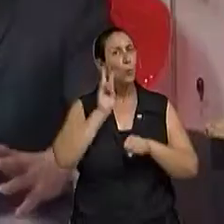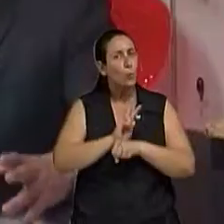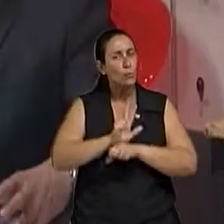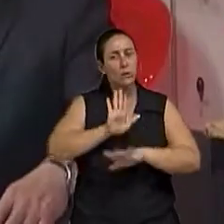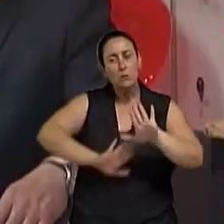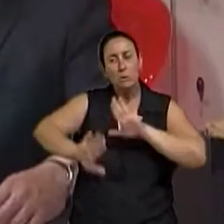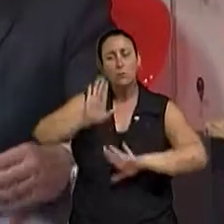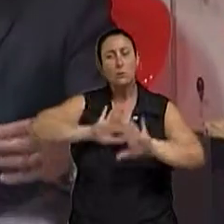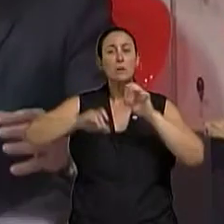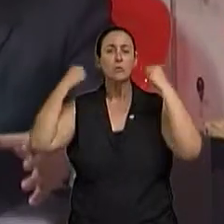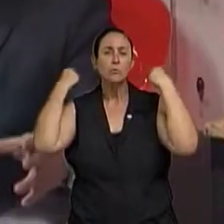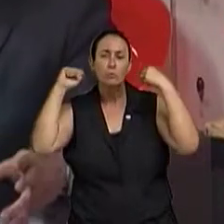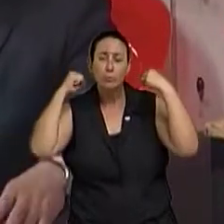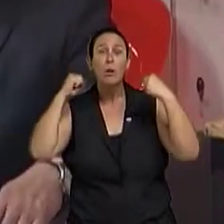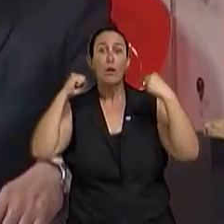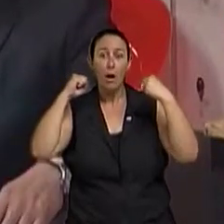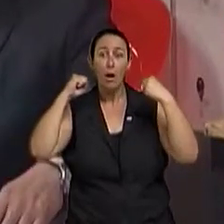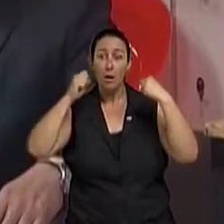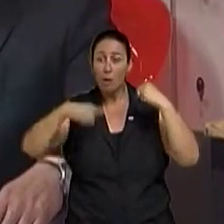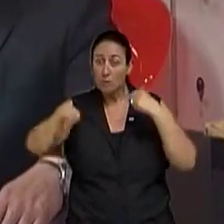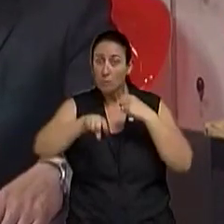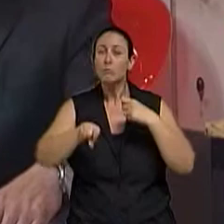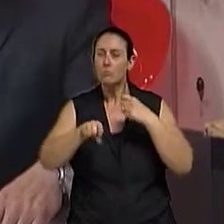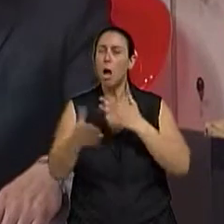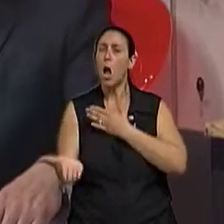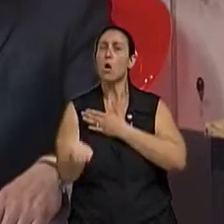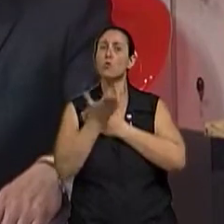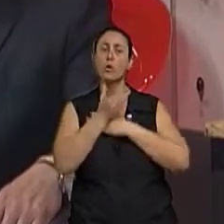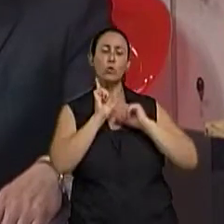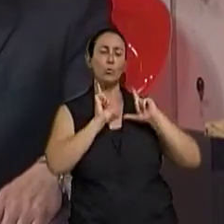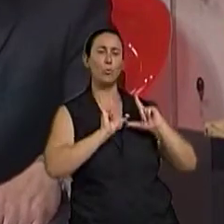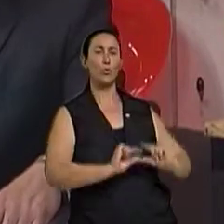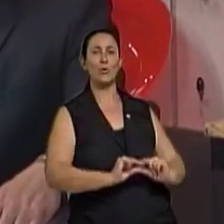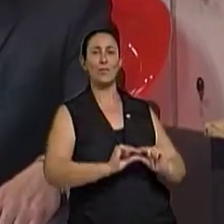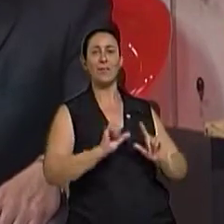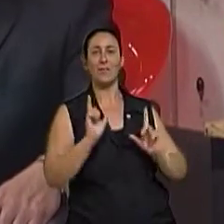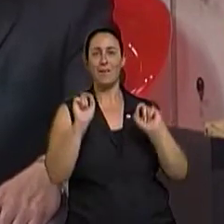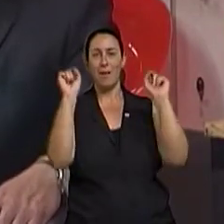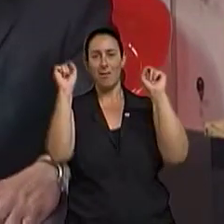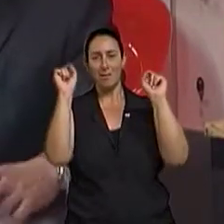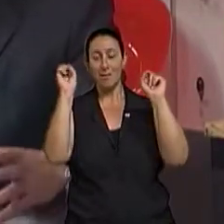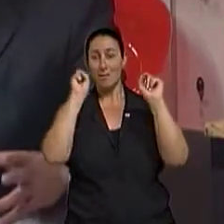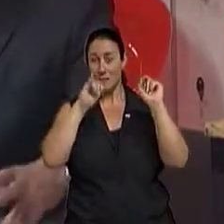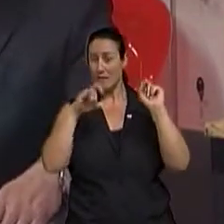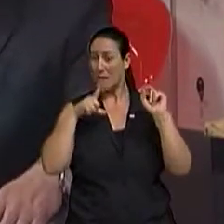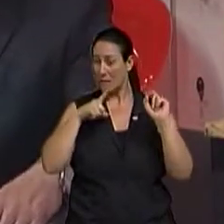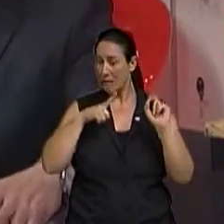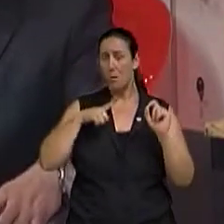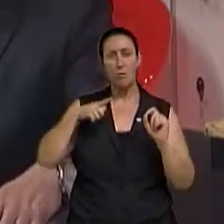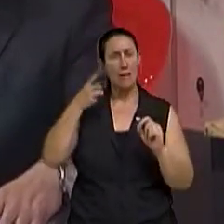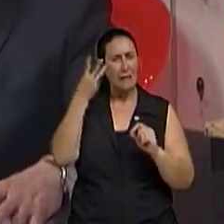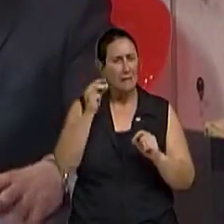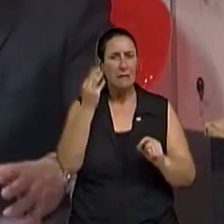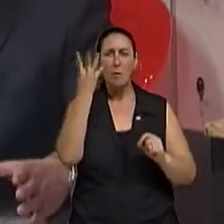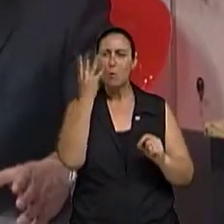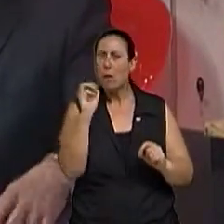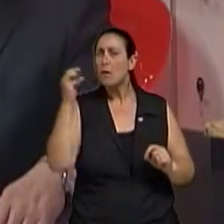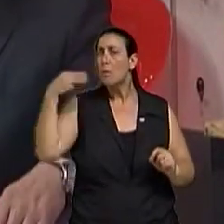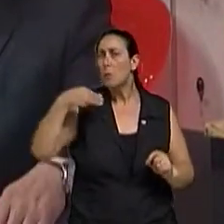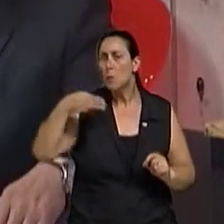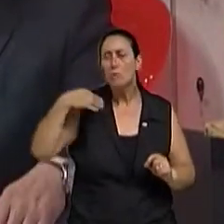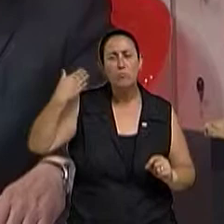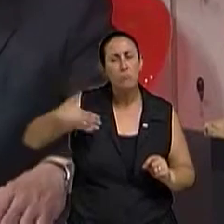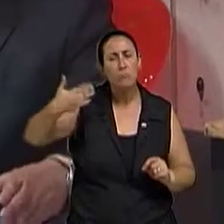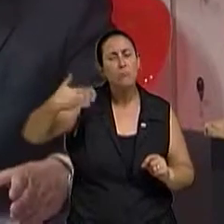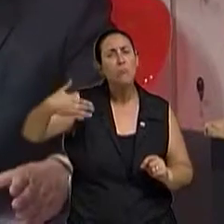que esse conjunto todo, em relação ao câncer de mama, com uma atividade balanceada, assim, 30, 40 minutos, dia, 4 a